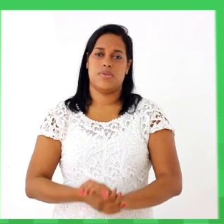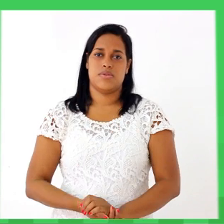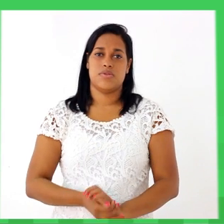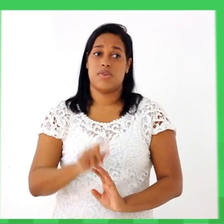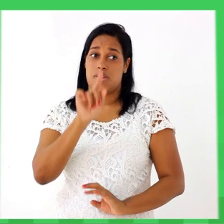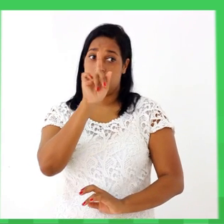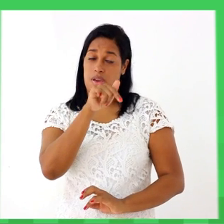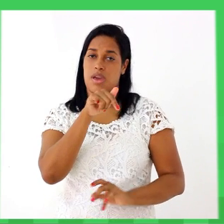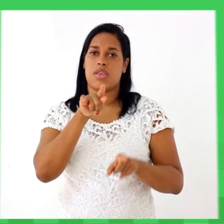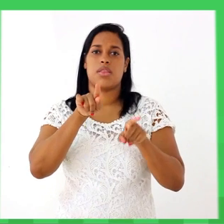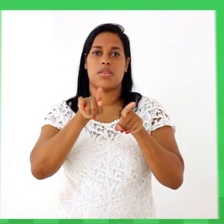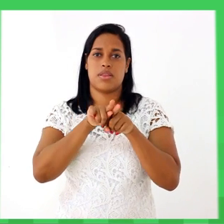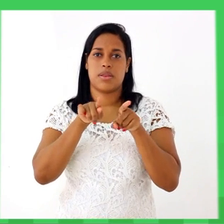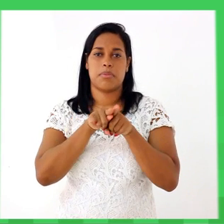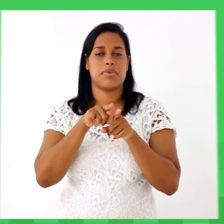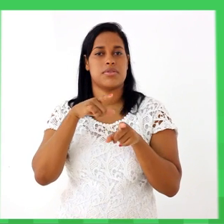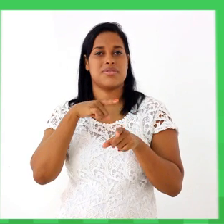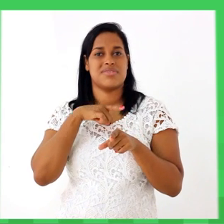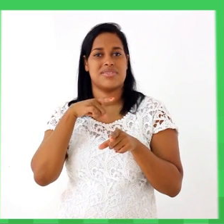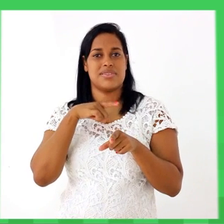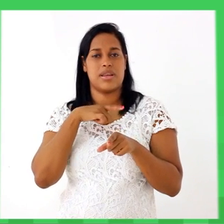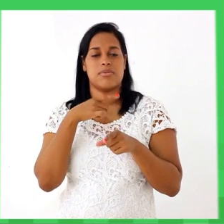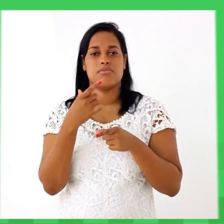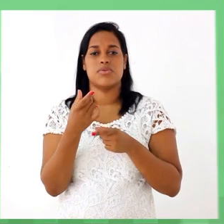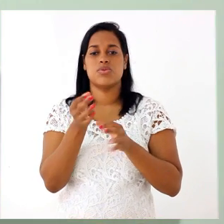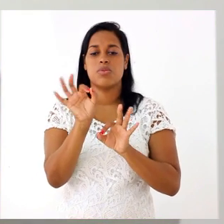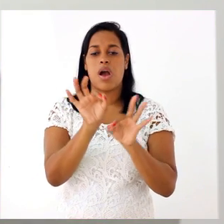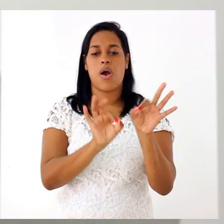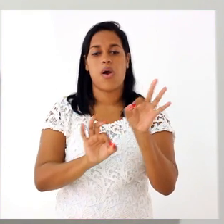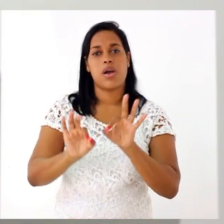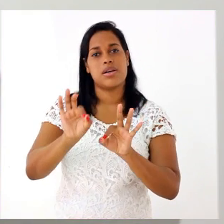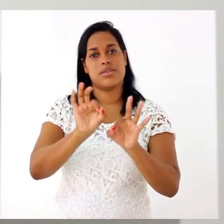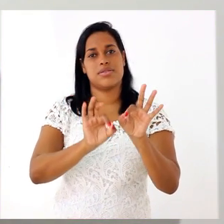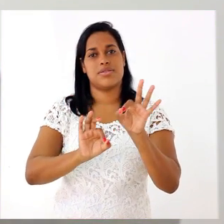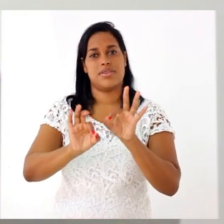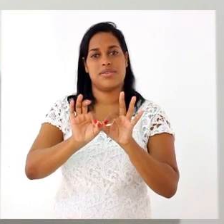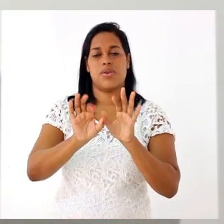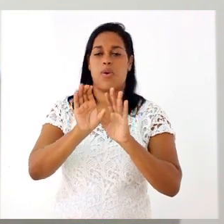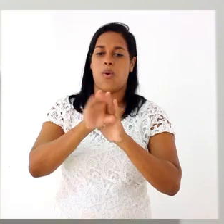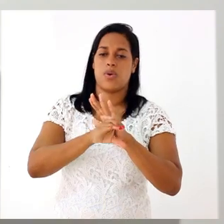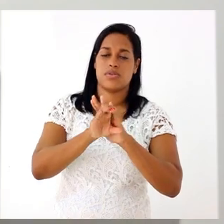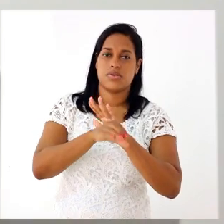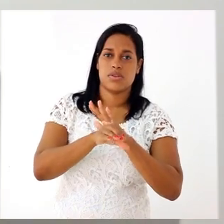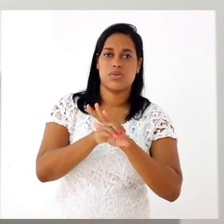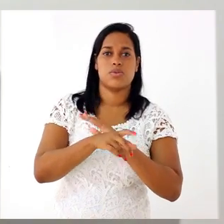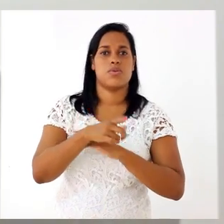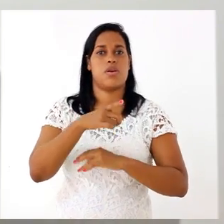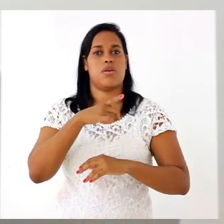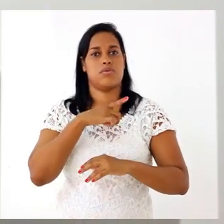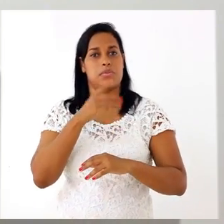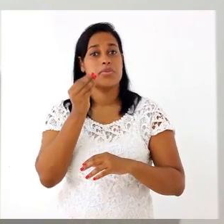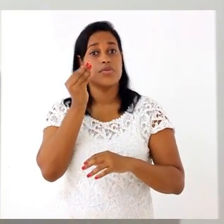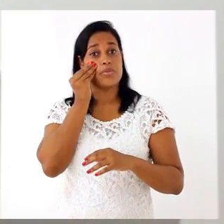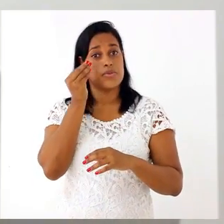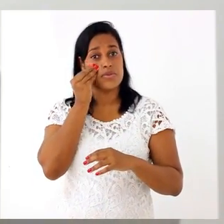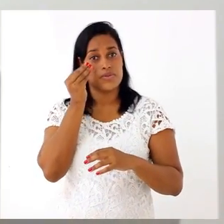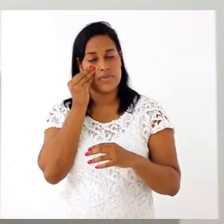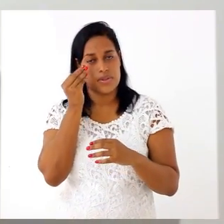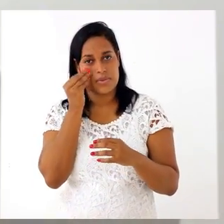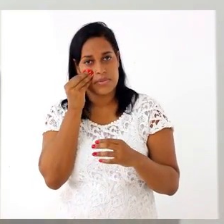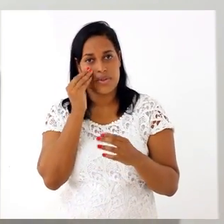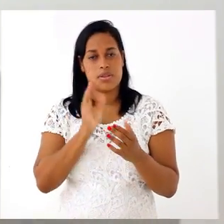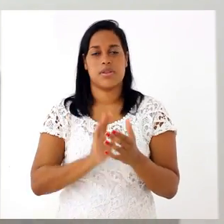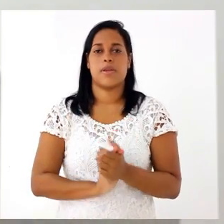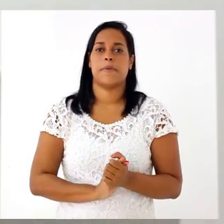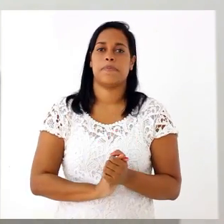aí, nesse caso, temos um esquema conceitual, ok? Que o SGBD especificamente entenderá